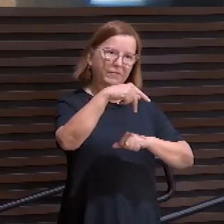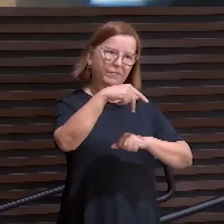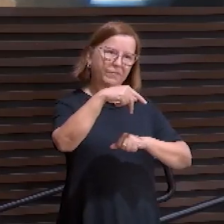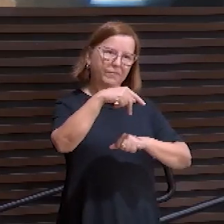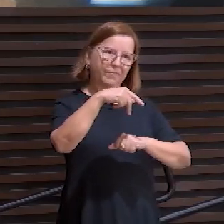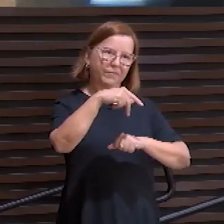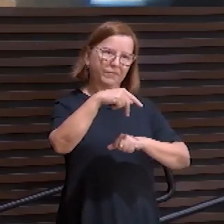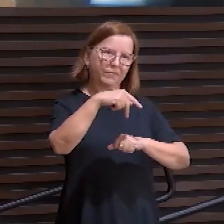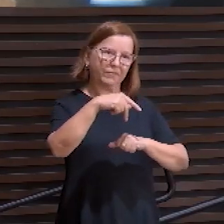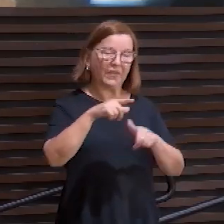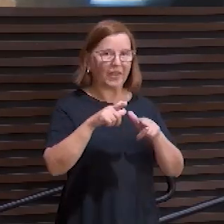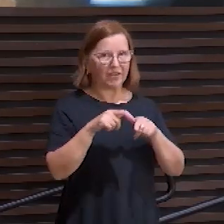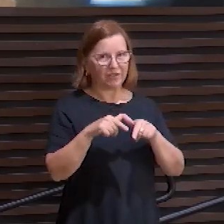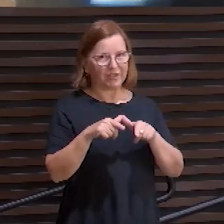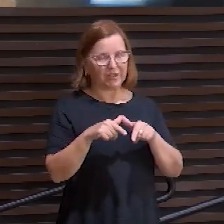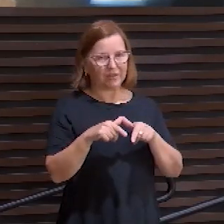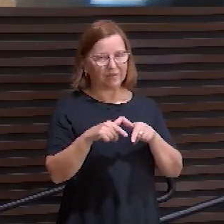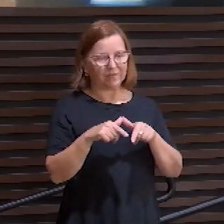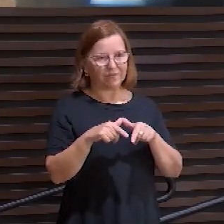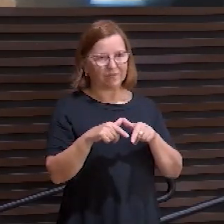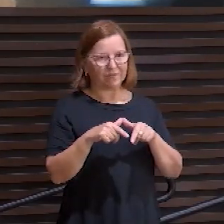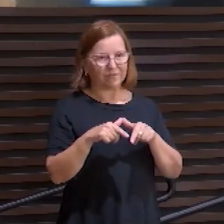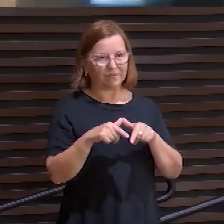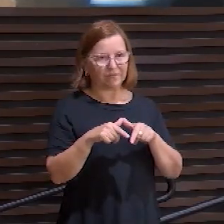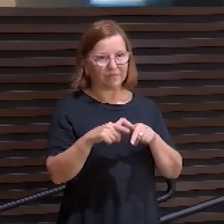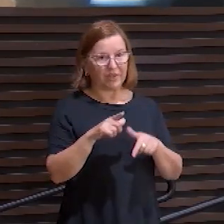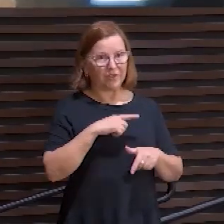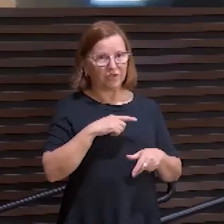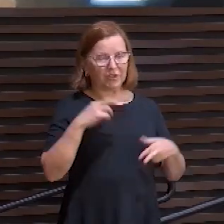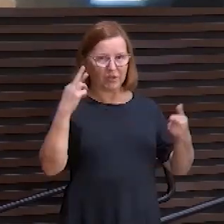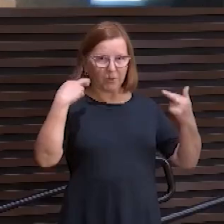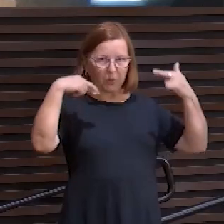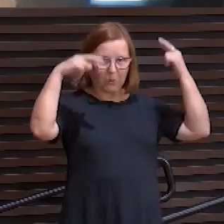de Israel tinha cordeiro,